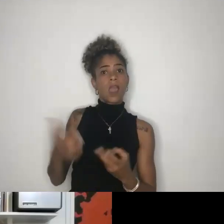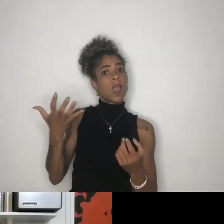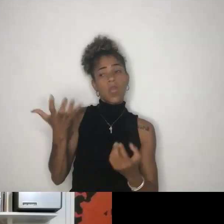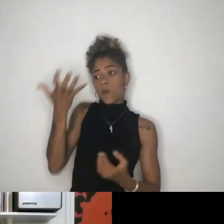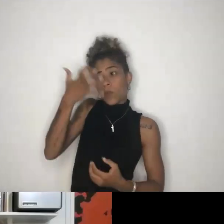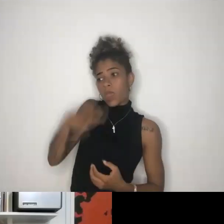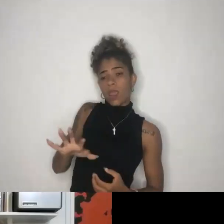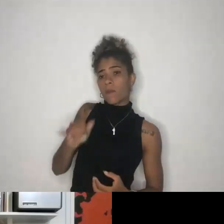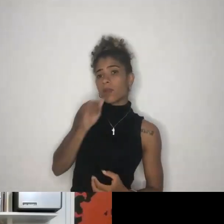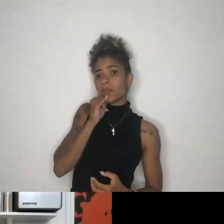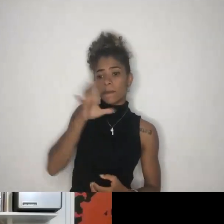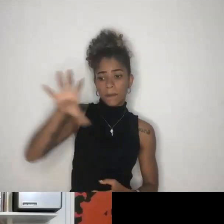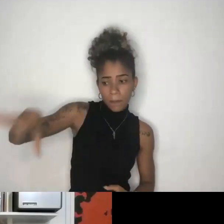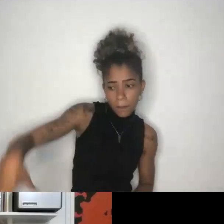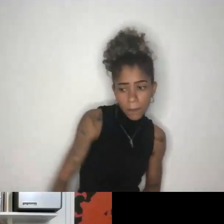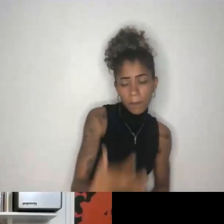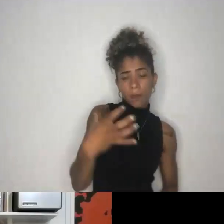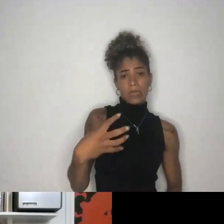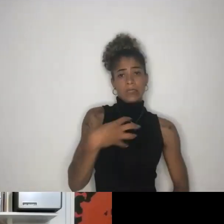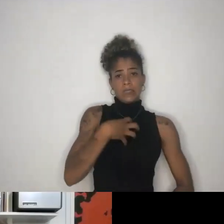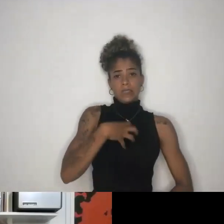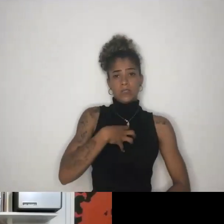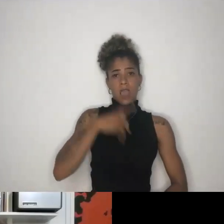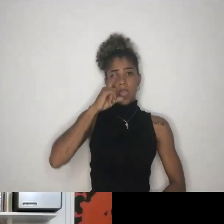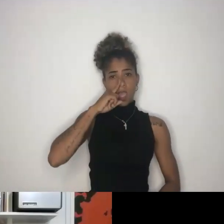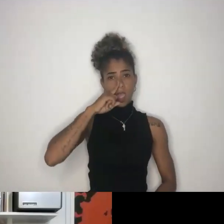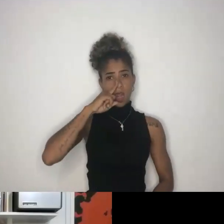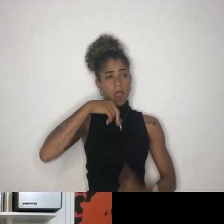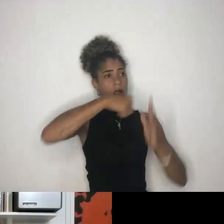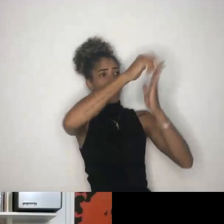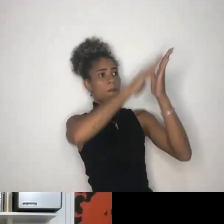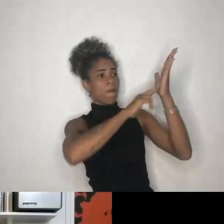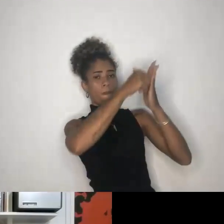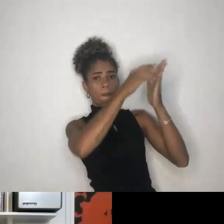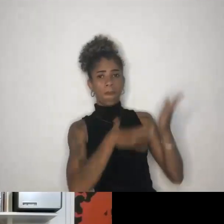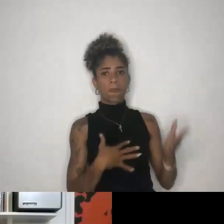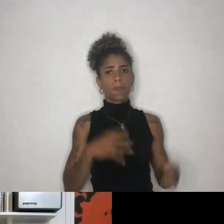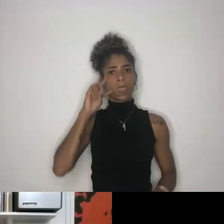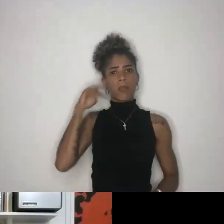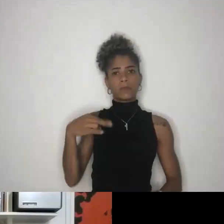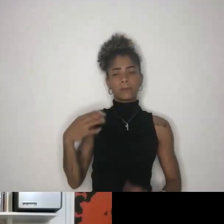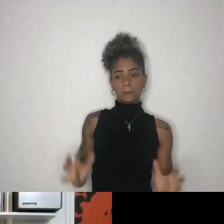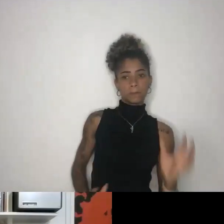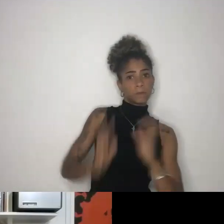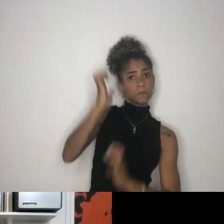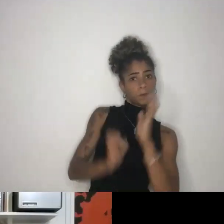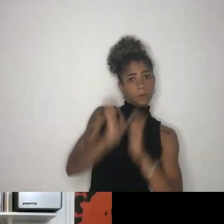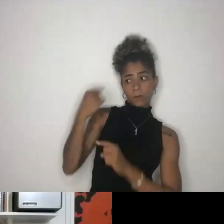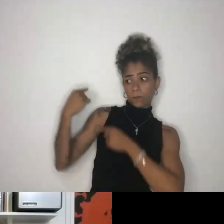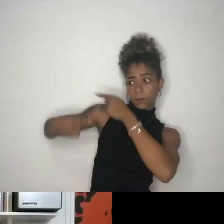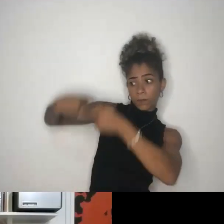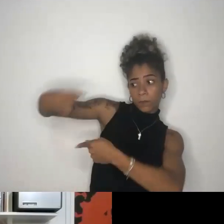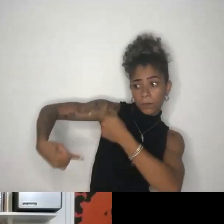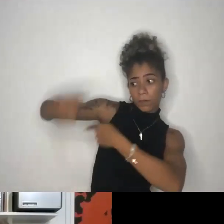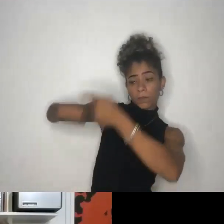uma lata porque ele se achava que aquilo era trabalho de pintor então eu comecei a ver o conflito das Gerações da geração z